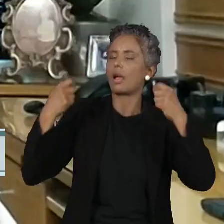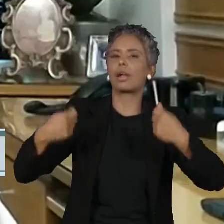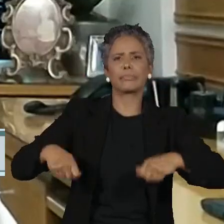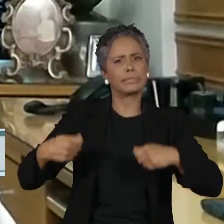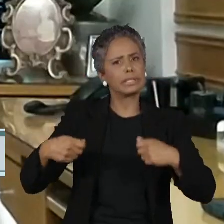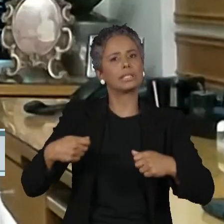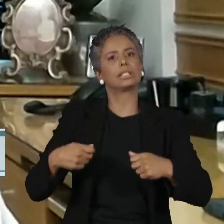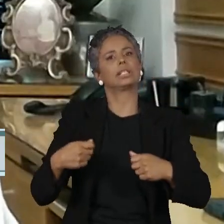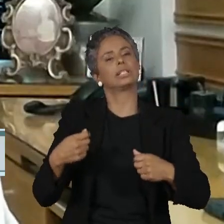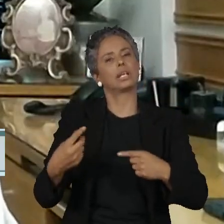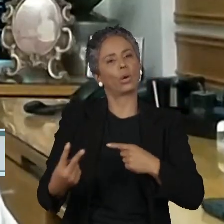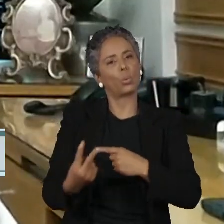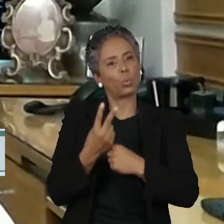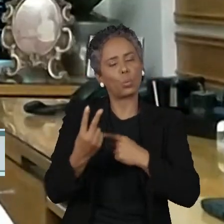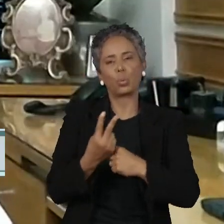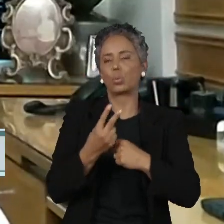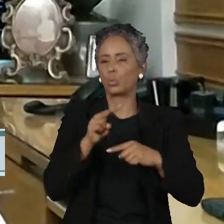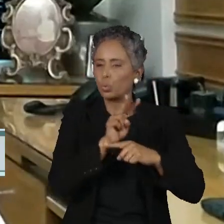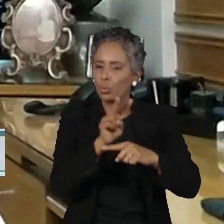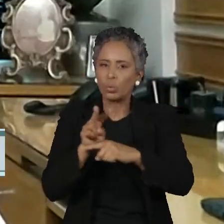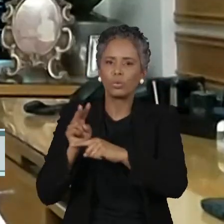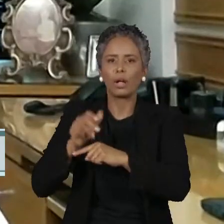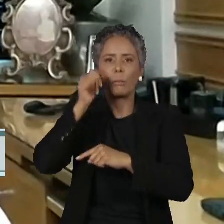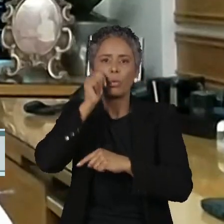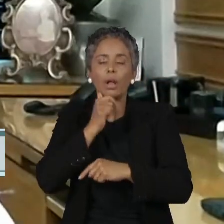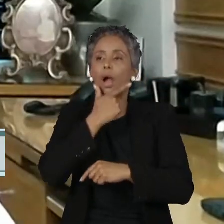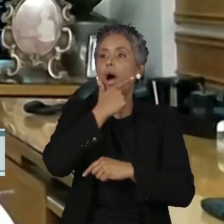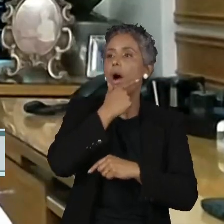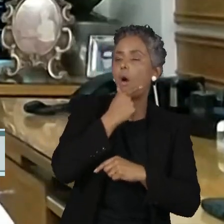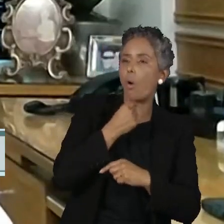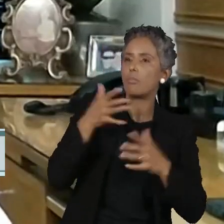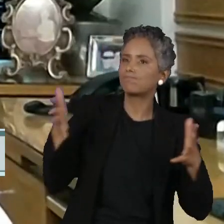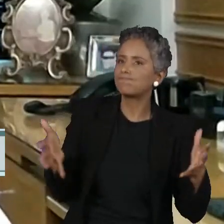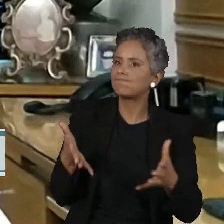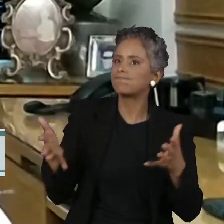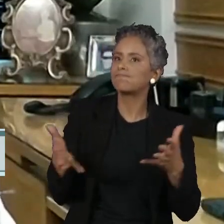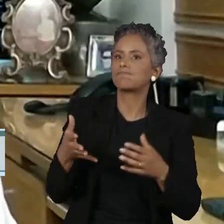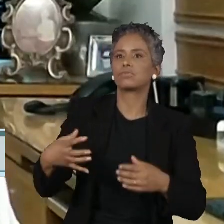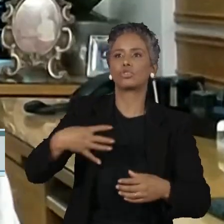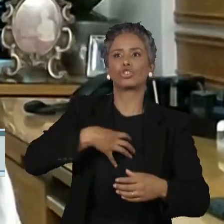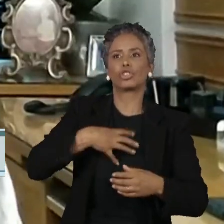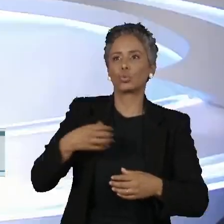e capacitando as mulheres e os homens para essa nova realidade.